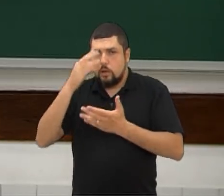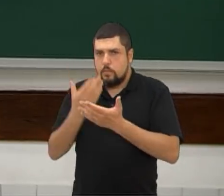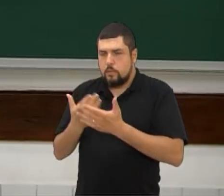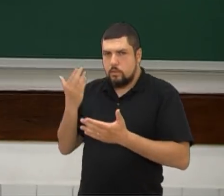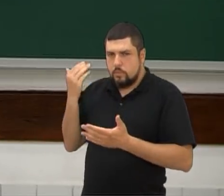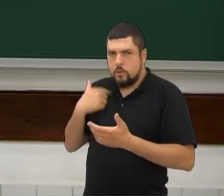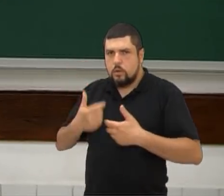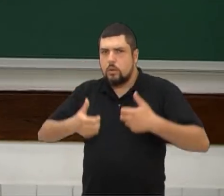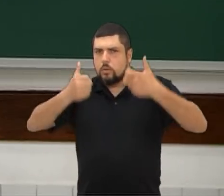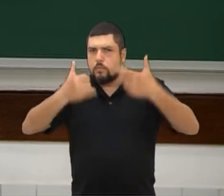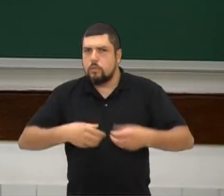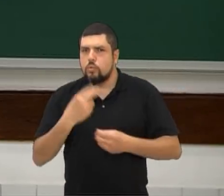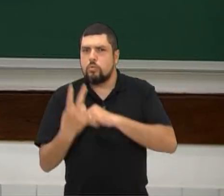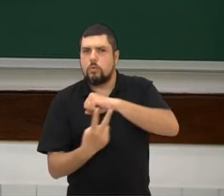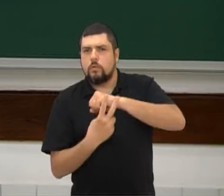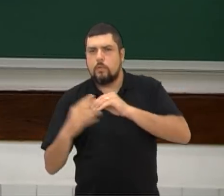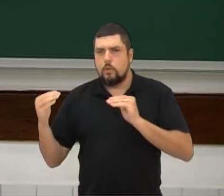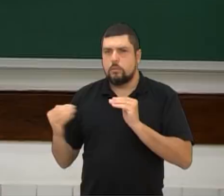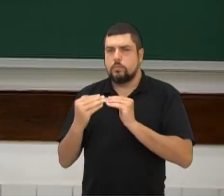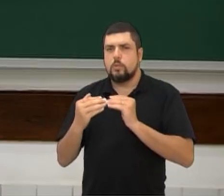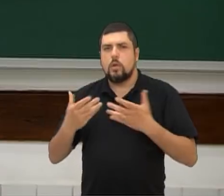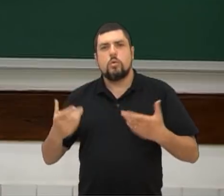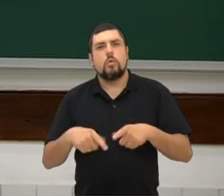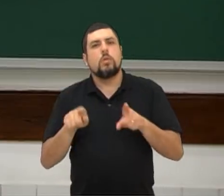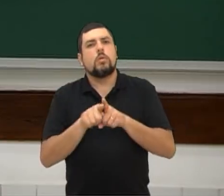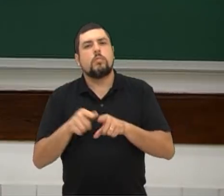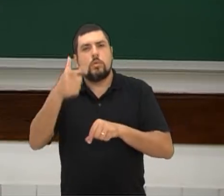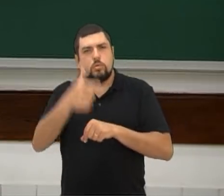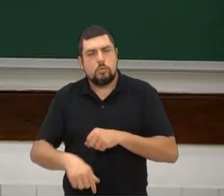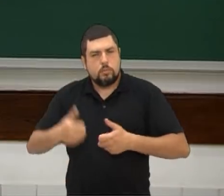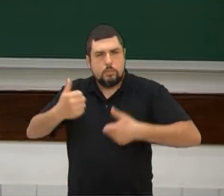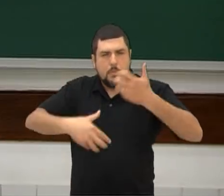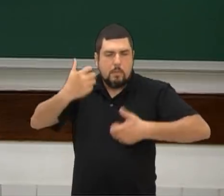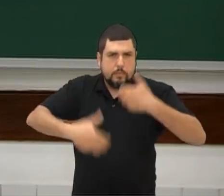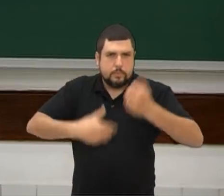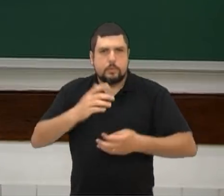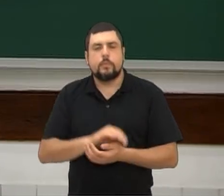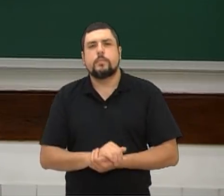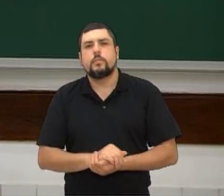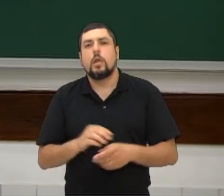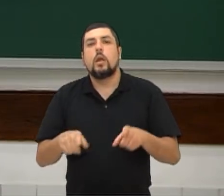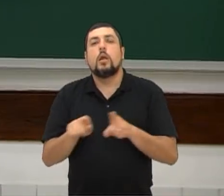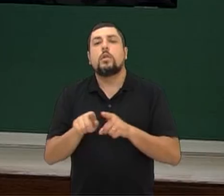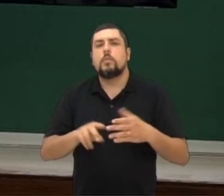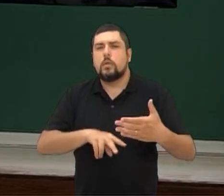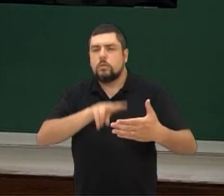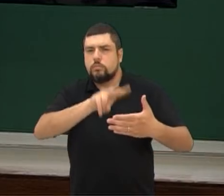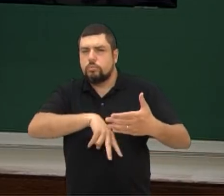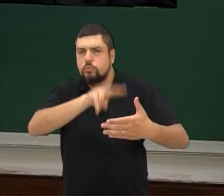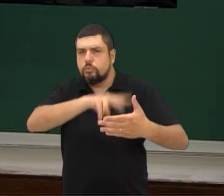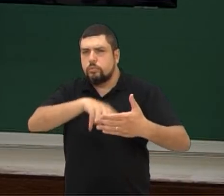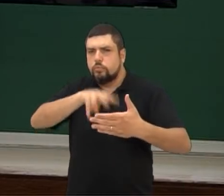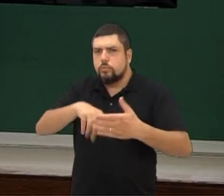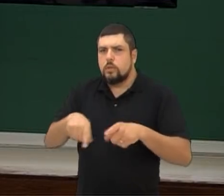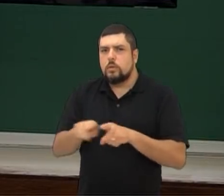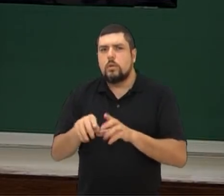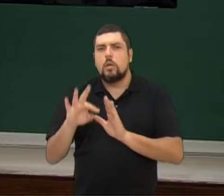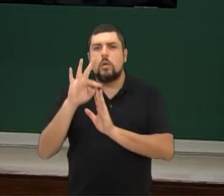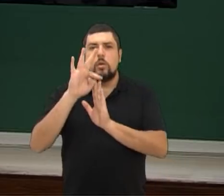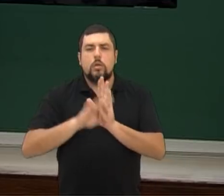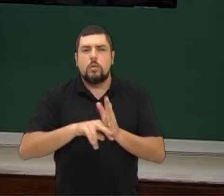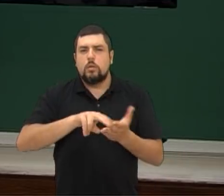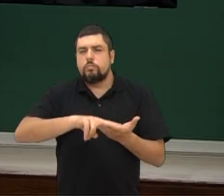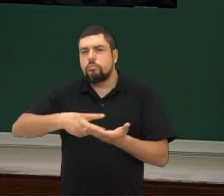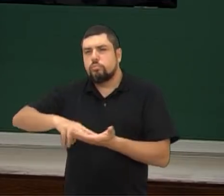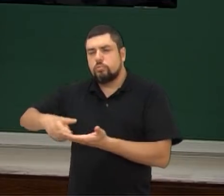anterior que nós falamos de concordância verbal? Hoje nós vamos falar mais um pouco sobre ela. E ler e interpretar alguns textos.